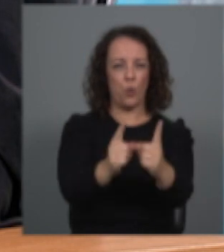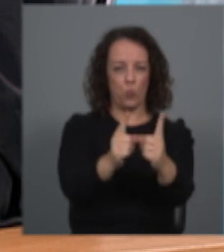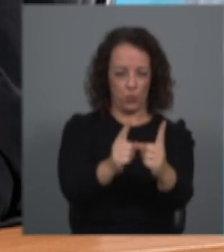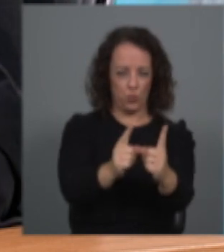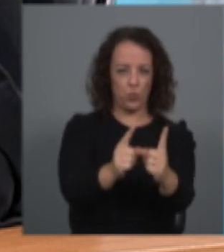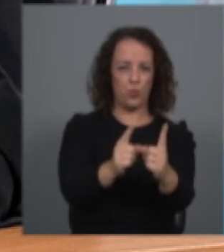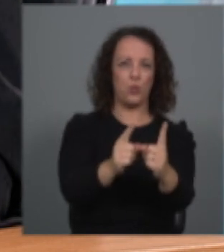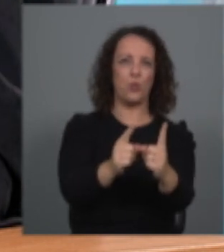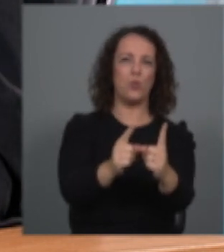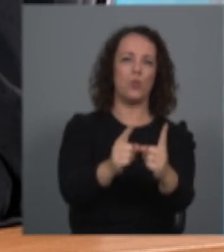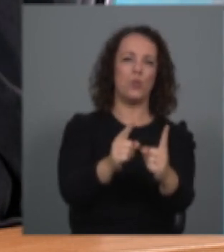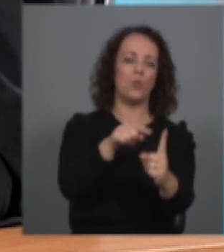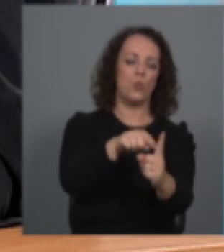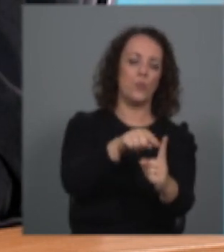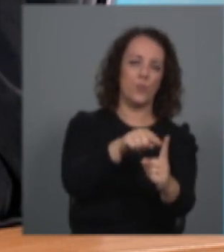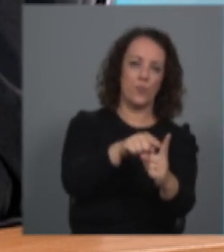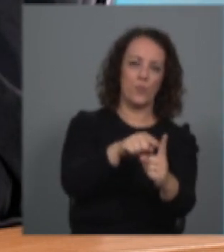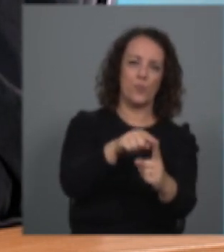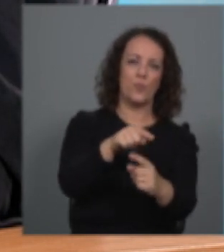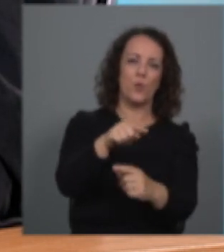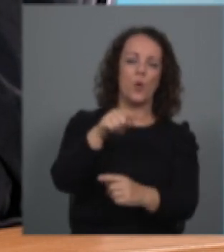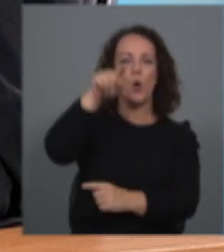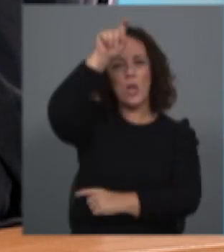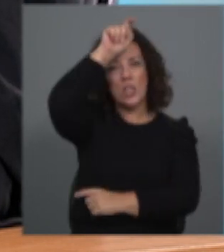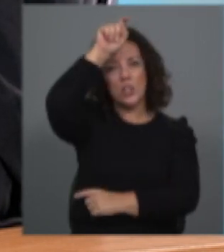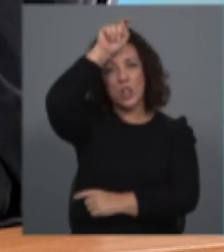Francisco em Damieta com o sultão do Egito.